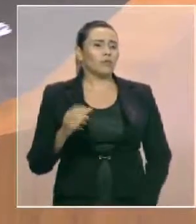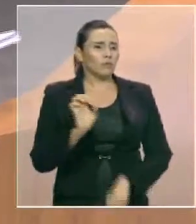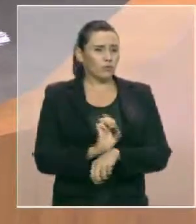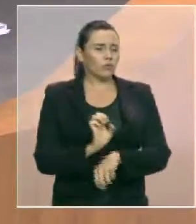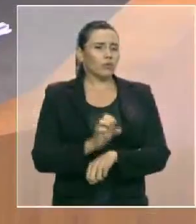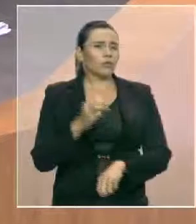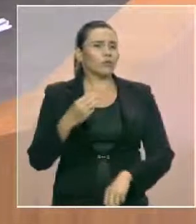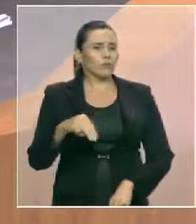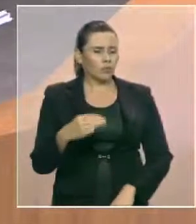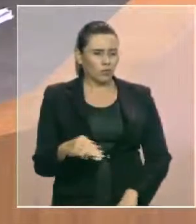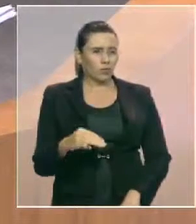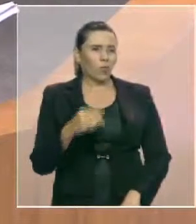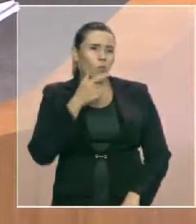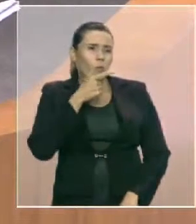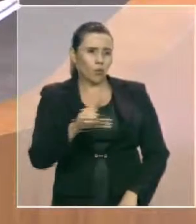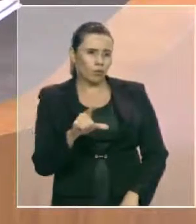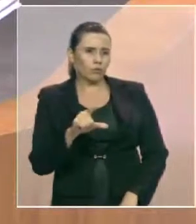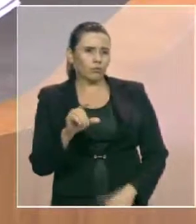para mim,